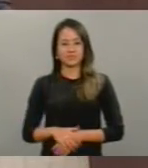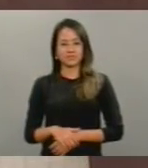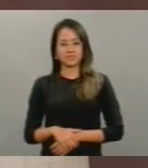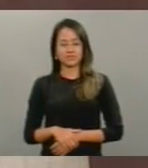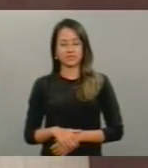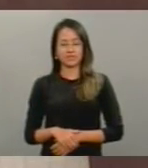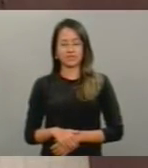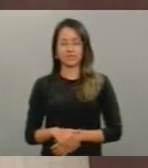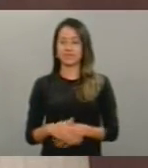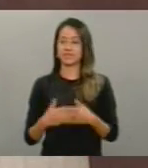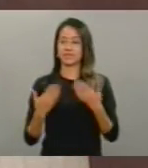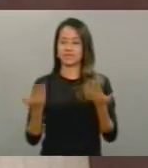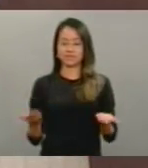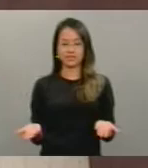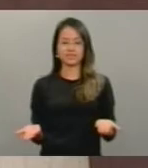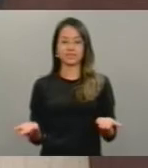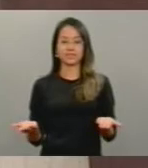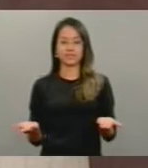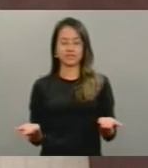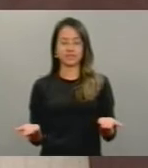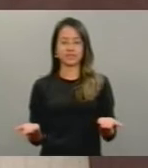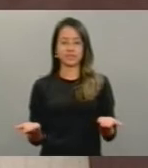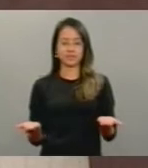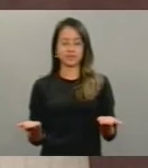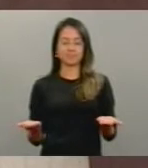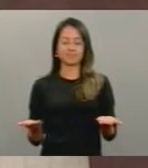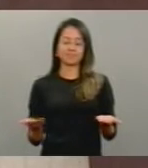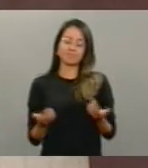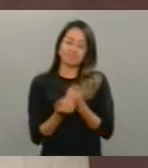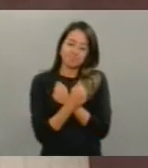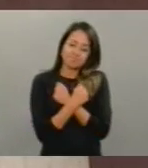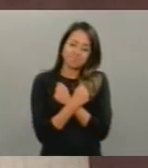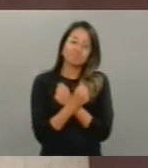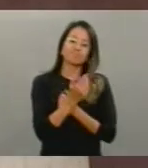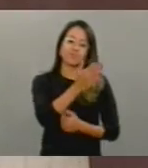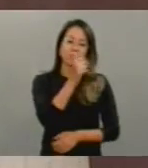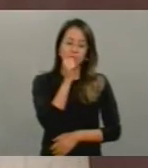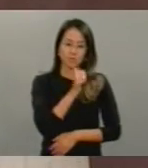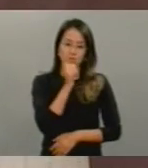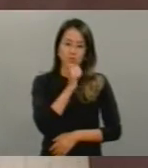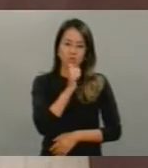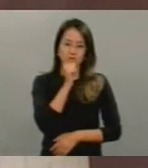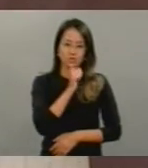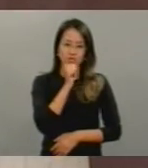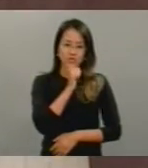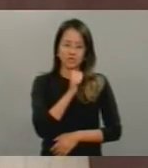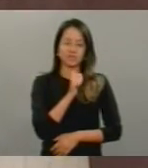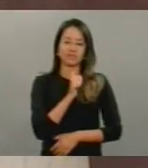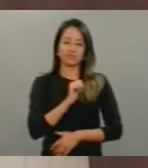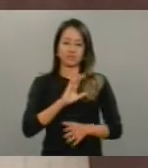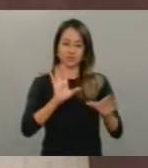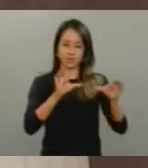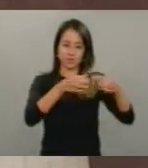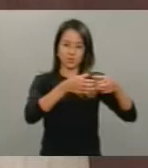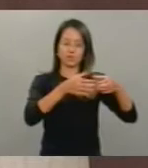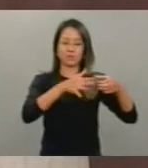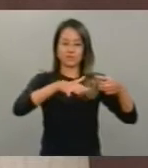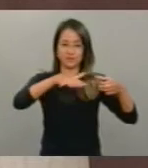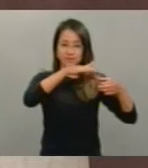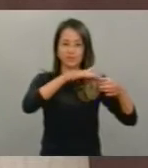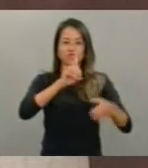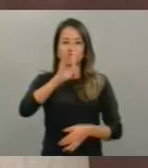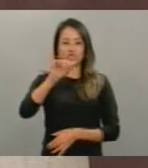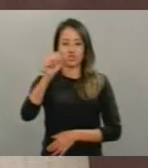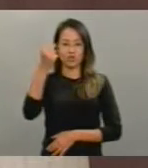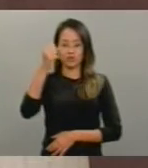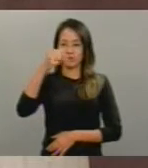Portanto, eu queria render a minha solidariedade, me colocar companheiro destas companheiras nesse 8 de março e